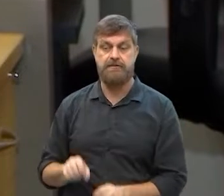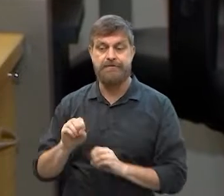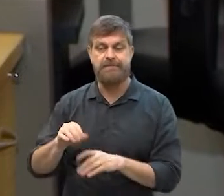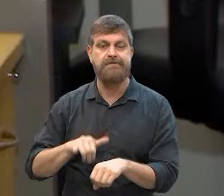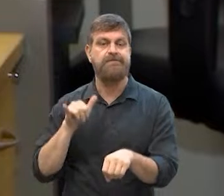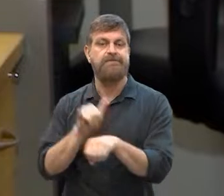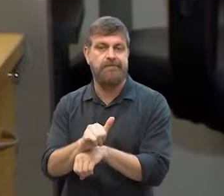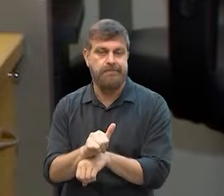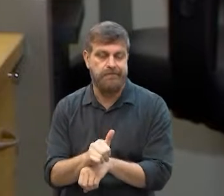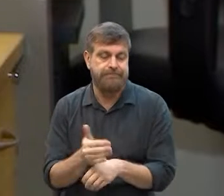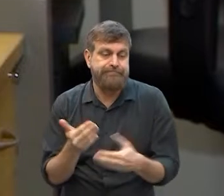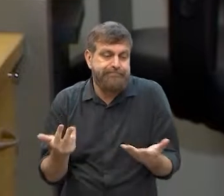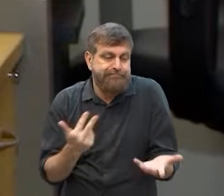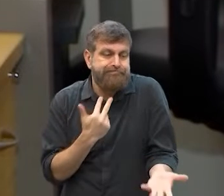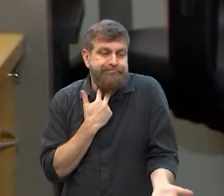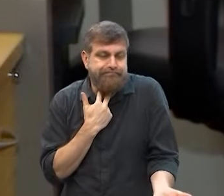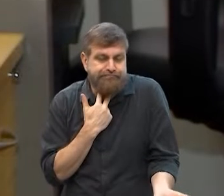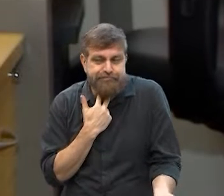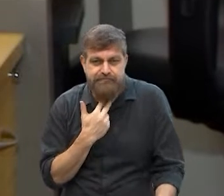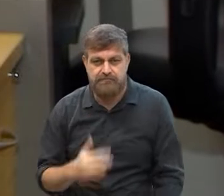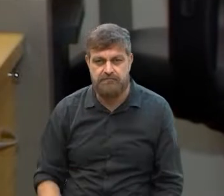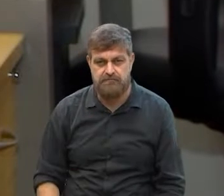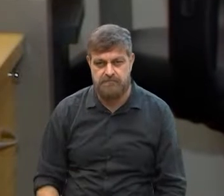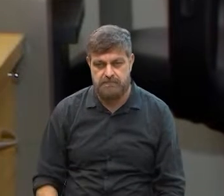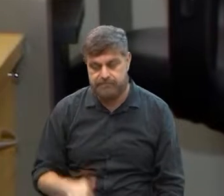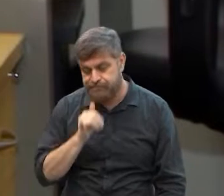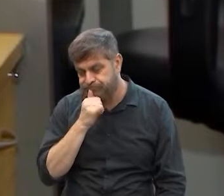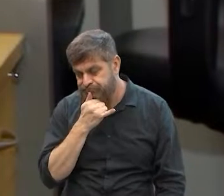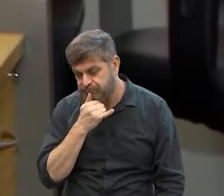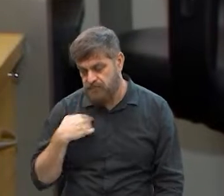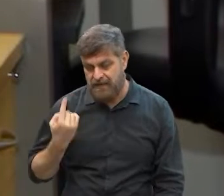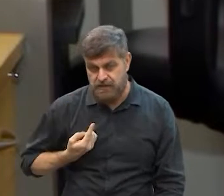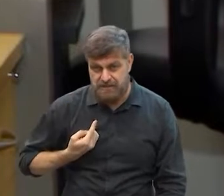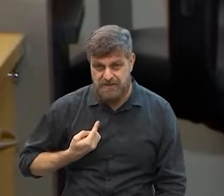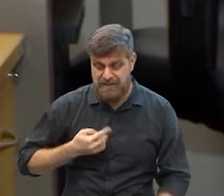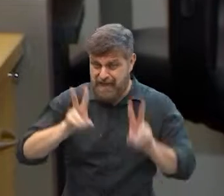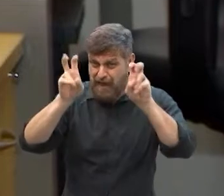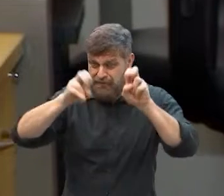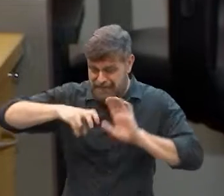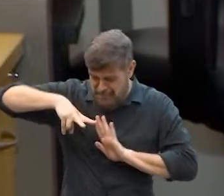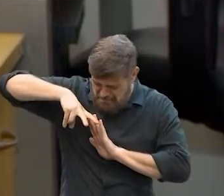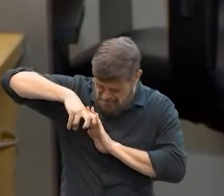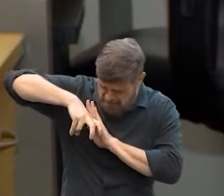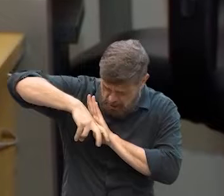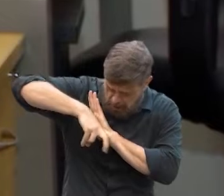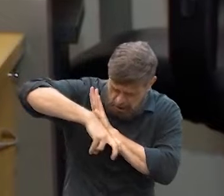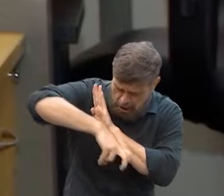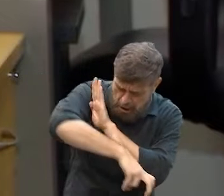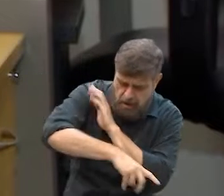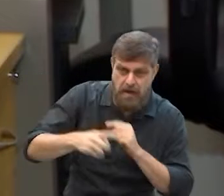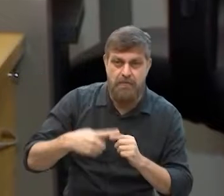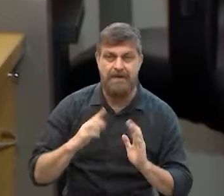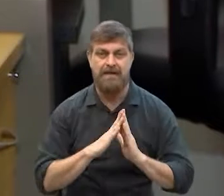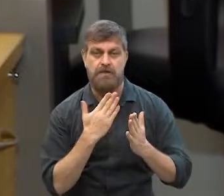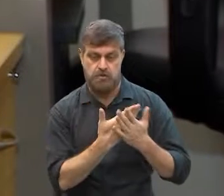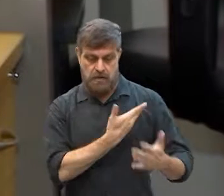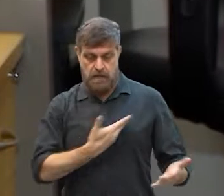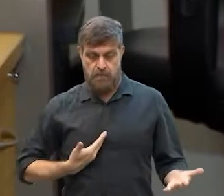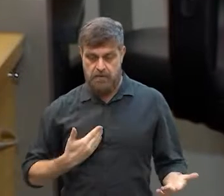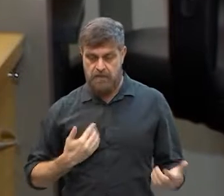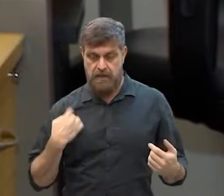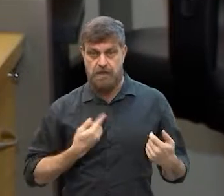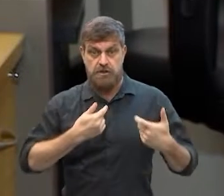veio, e eu acho que a gente precisa levar a fundo esse debate, porque nós precisamos de uma escola